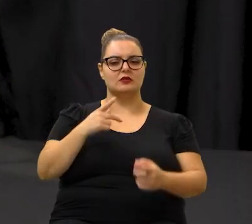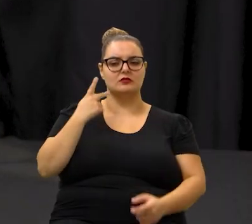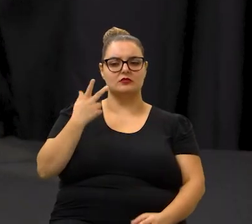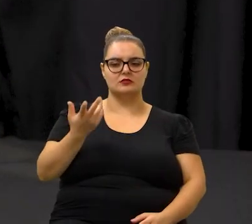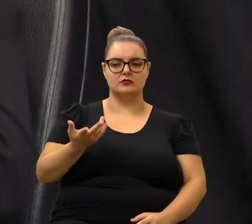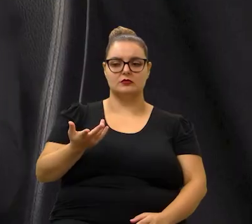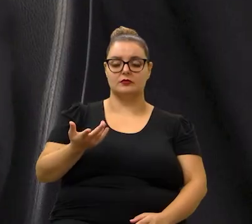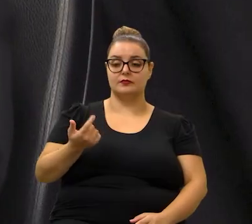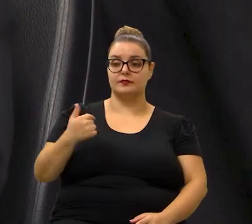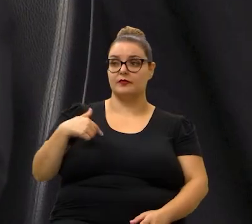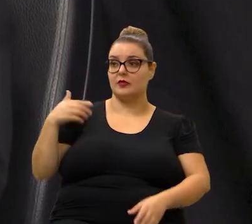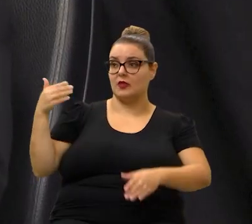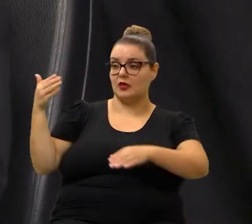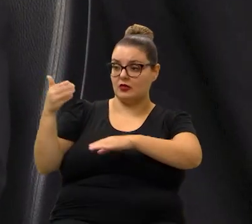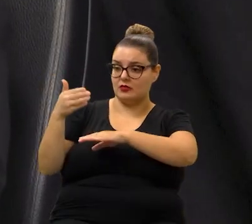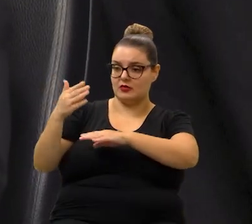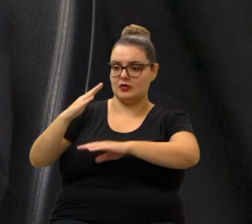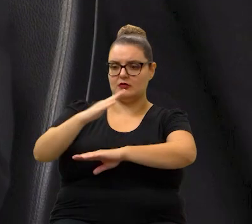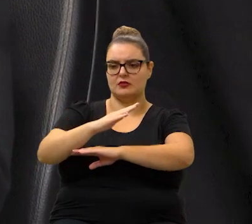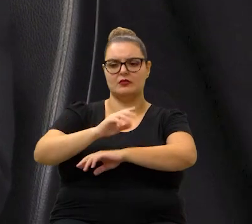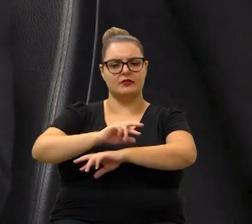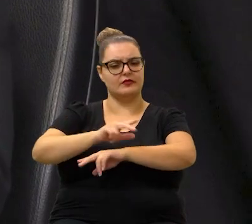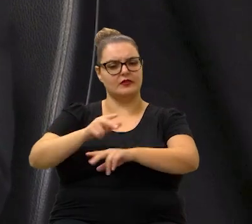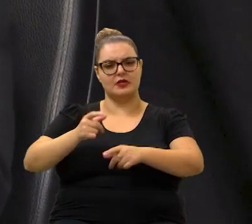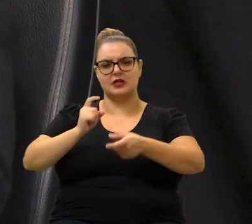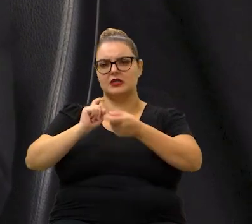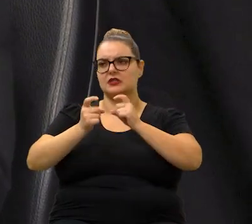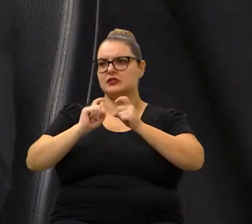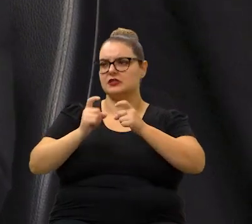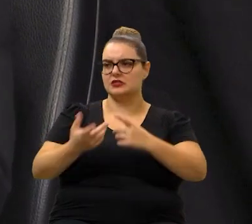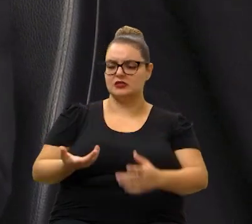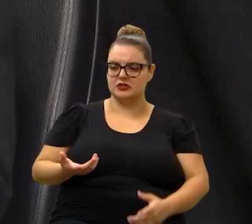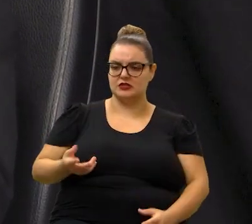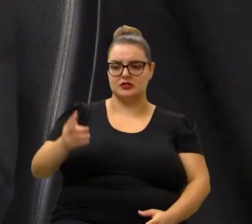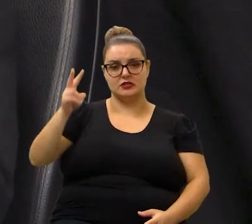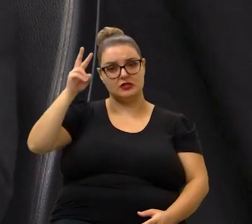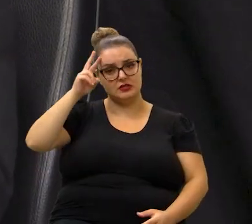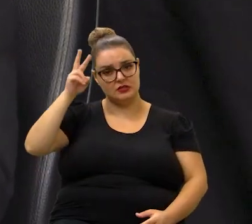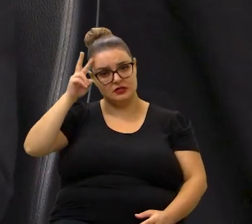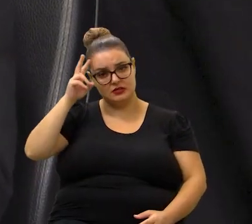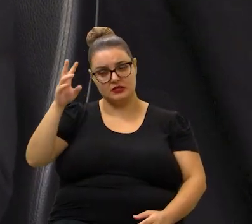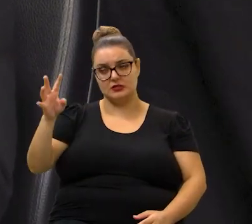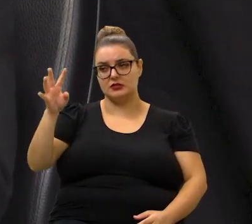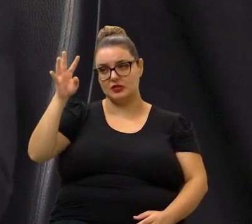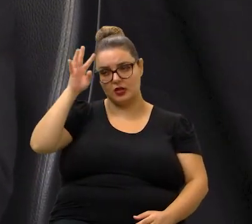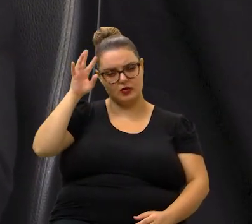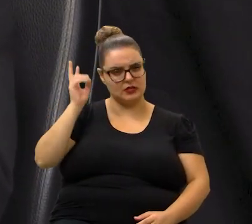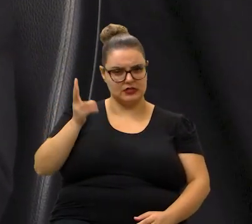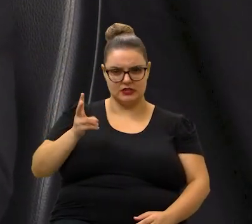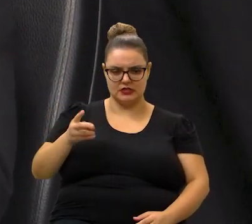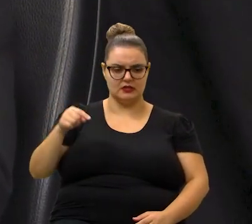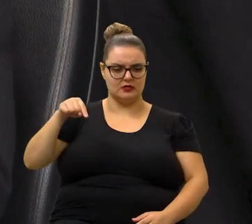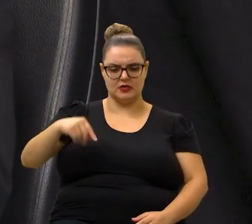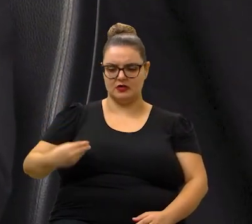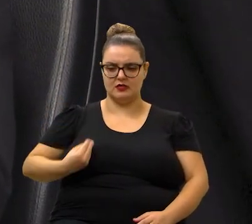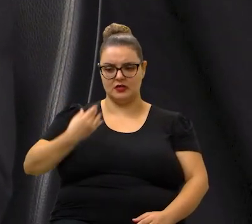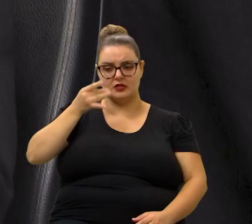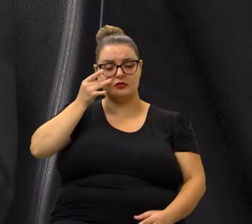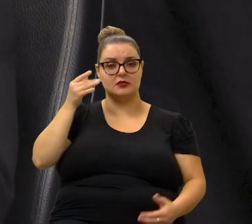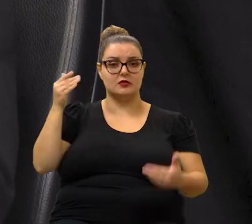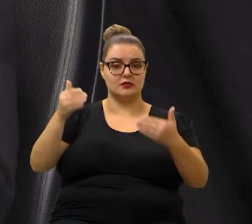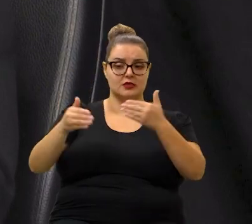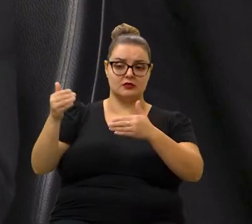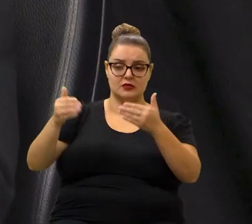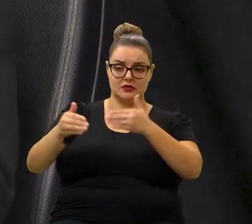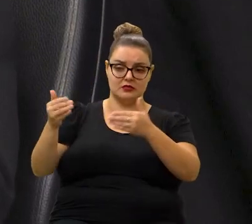frequentava muito a câmara tá vinha muito nas sessões as segundas-feiras as quartas-feiras então como eu frequentava